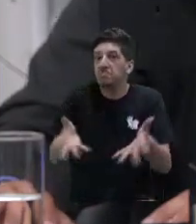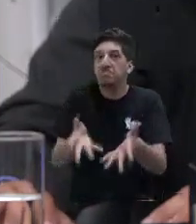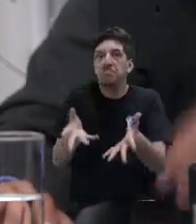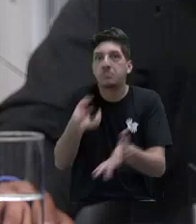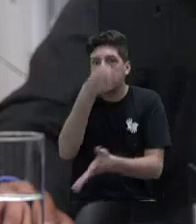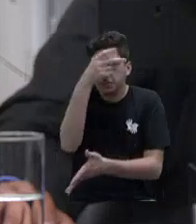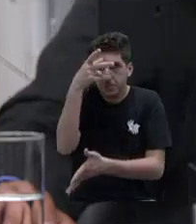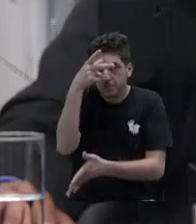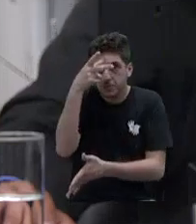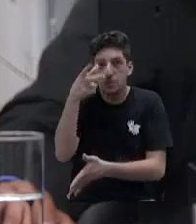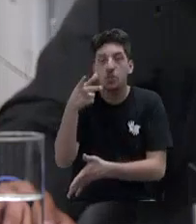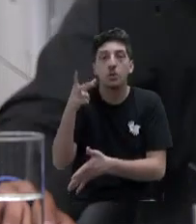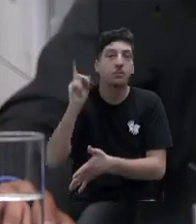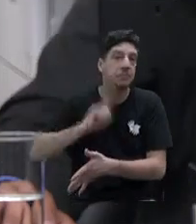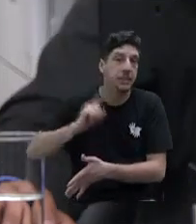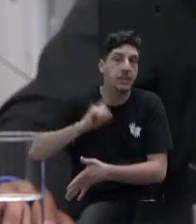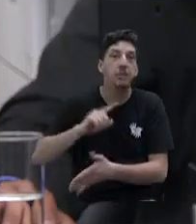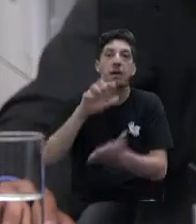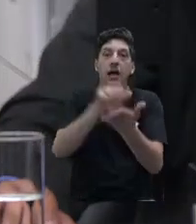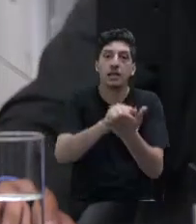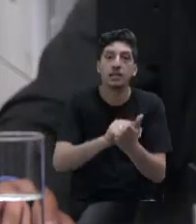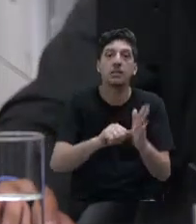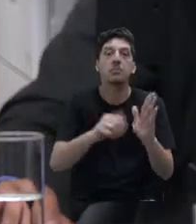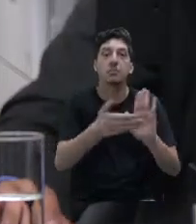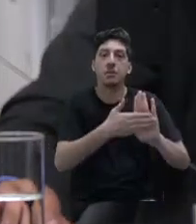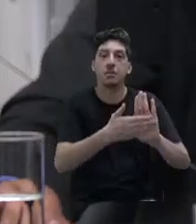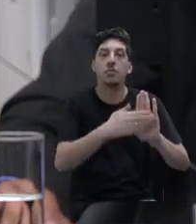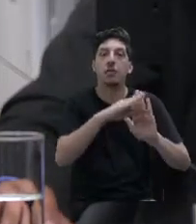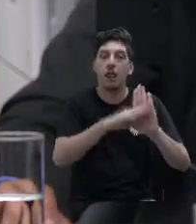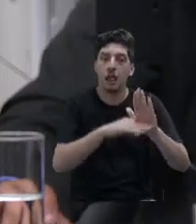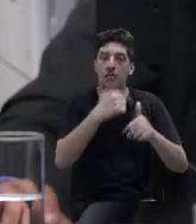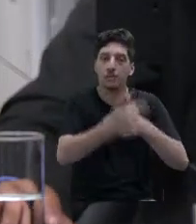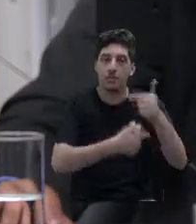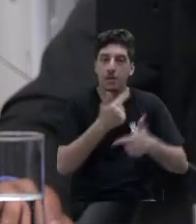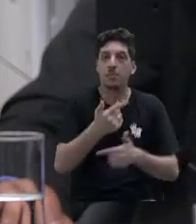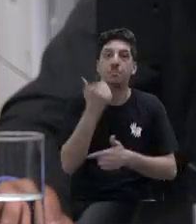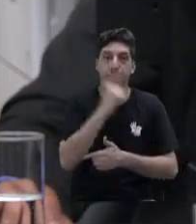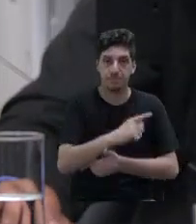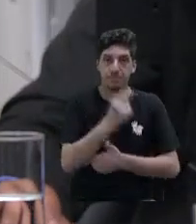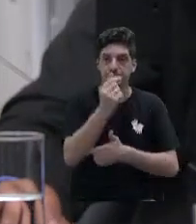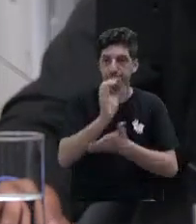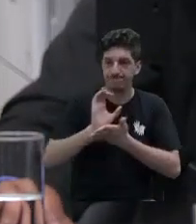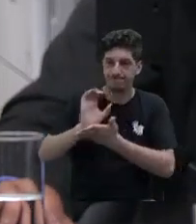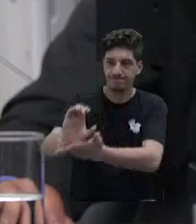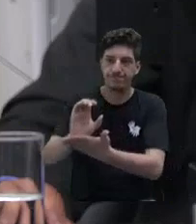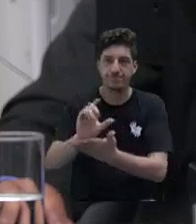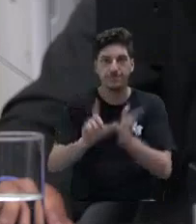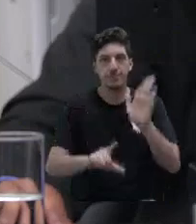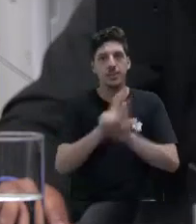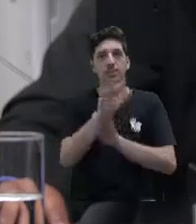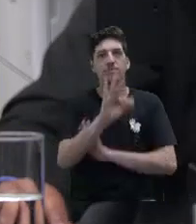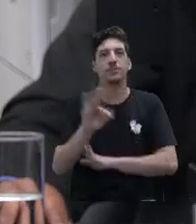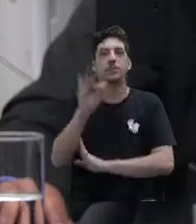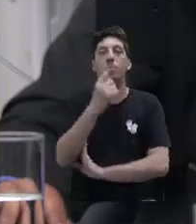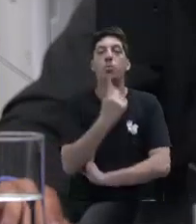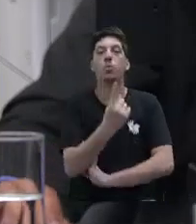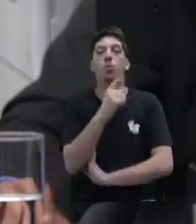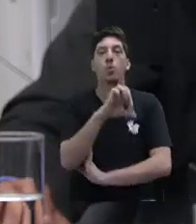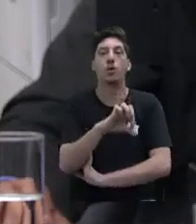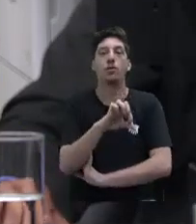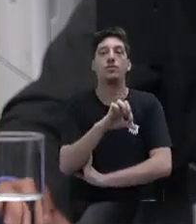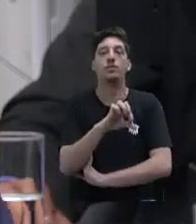que cadastrem os planos de trabalho na plataforma para recebimento dos recursos da Lei Complementar da Lei Federal 195